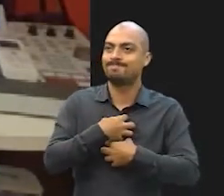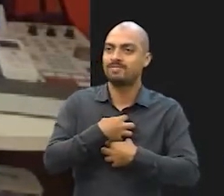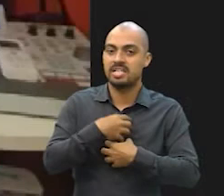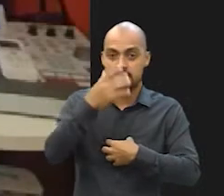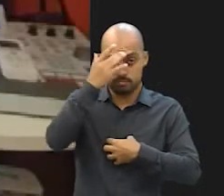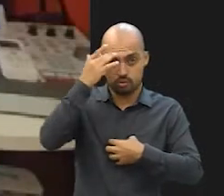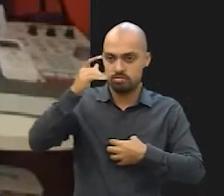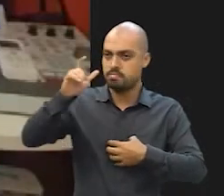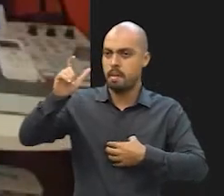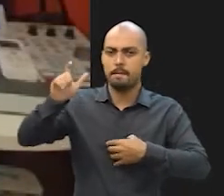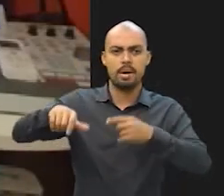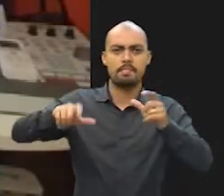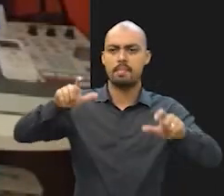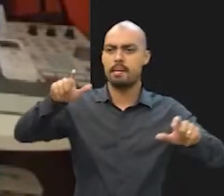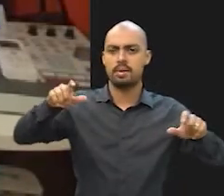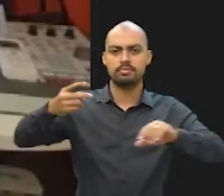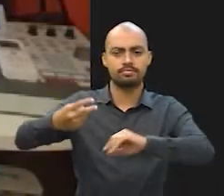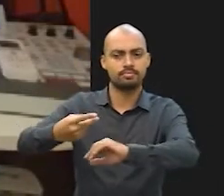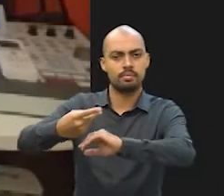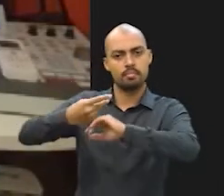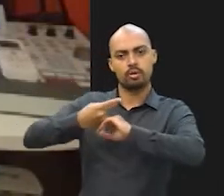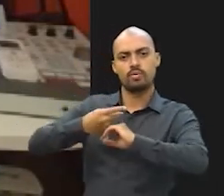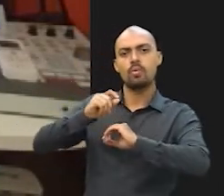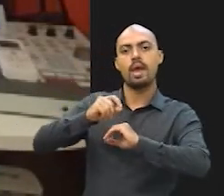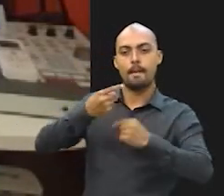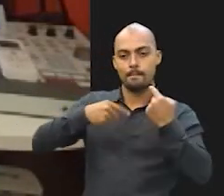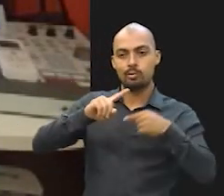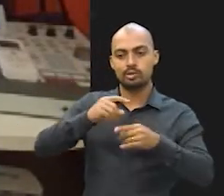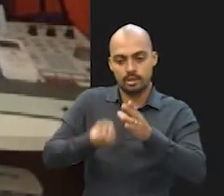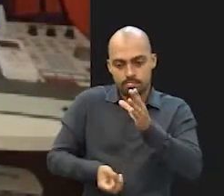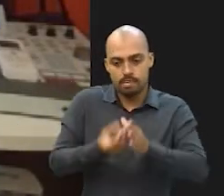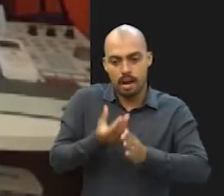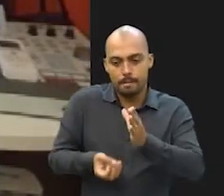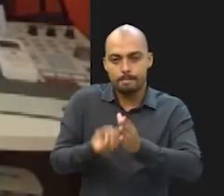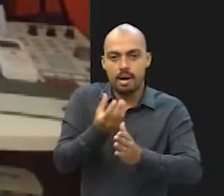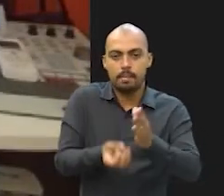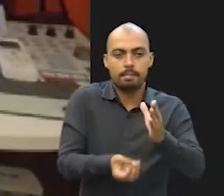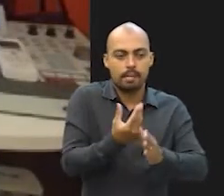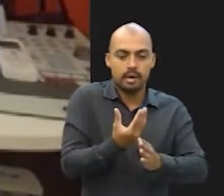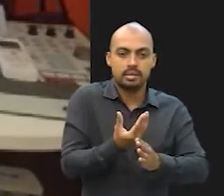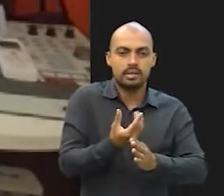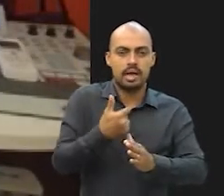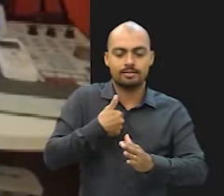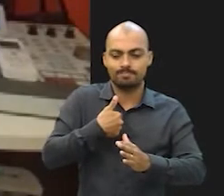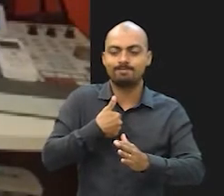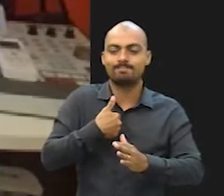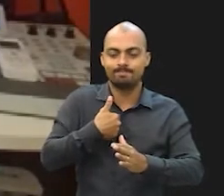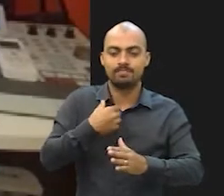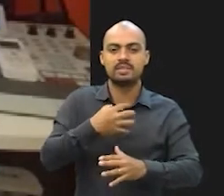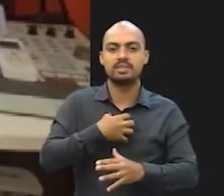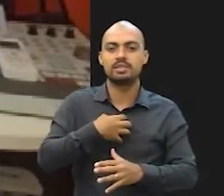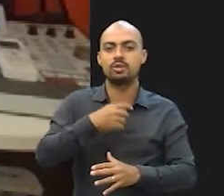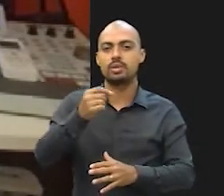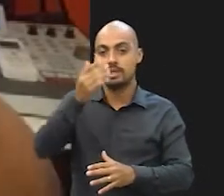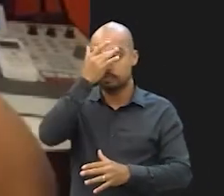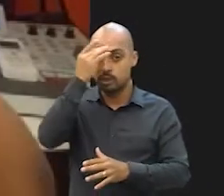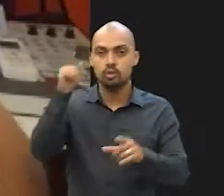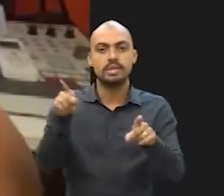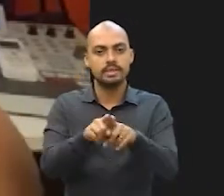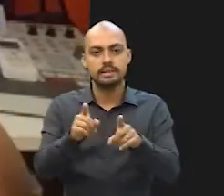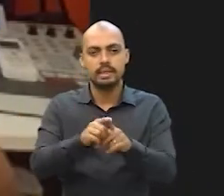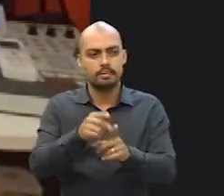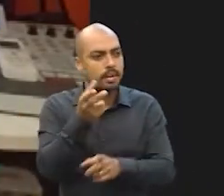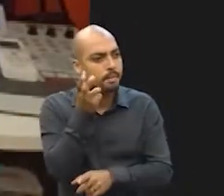as pessoas me procuraram para fazer mais música e, obviamente, eu senti que as pessoas estavam consumindo mais música